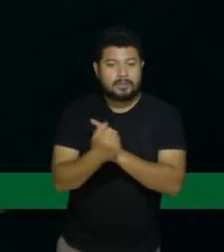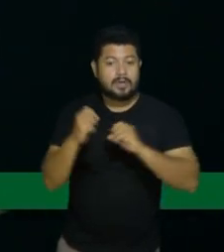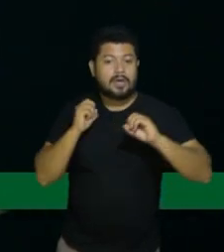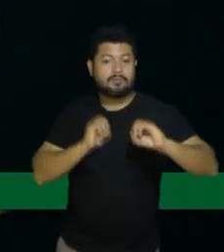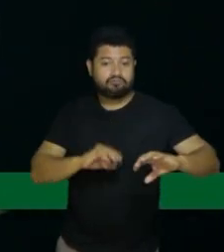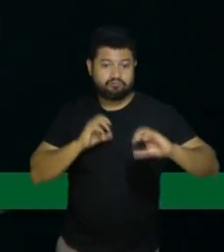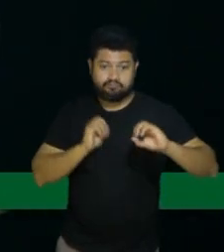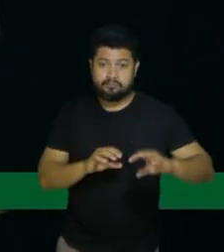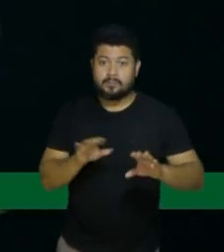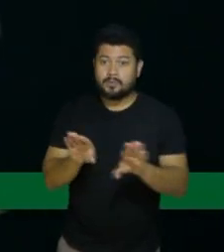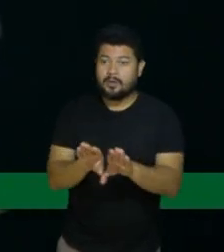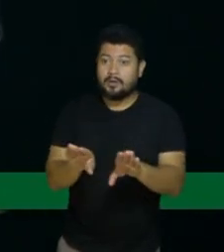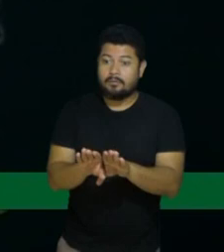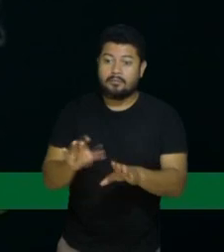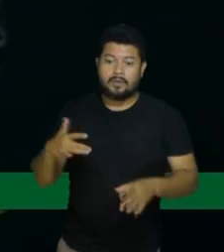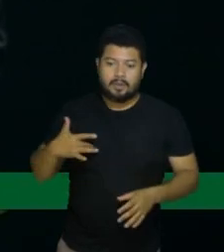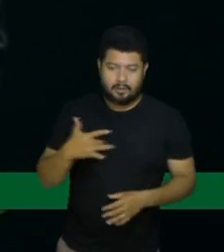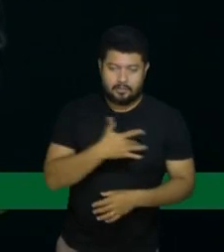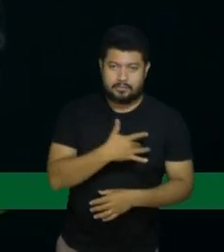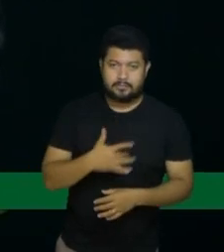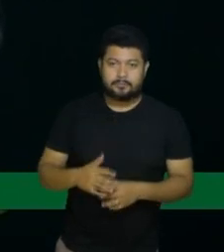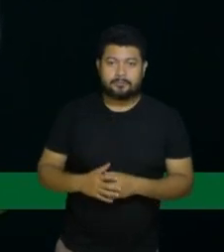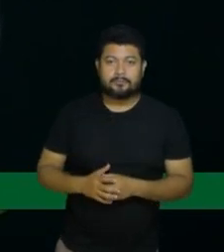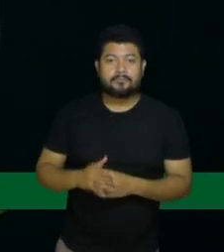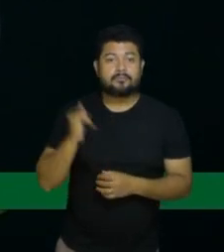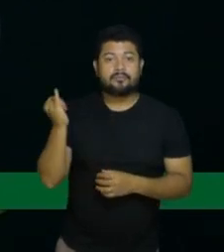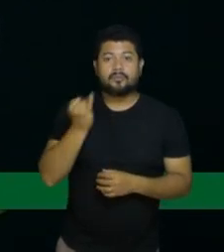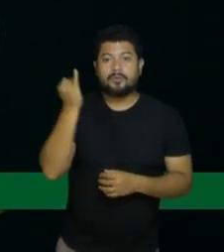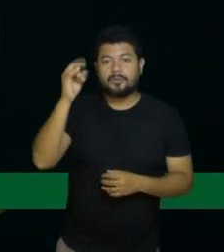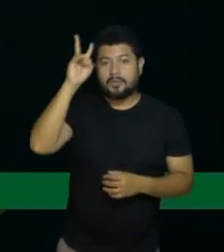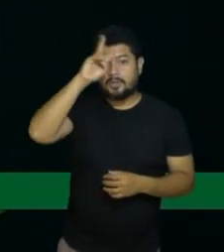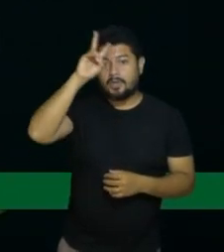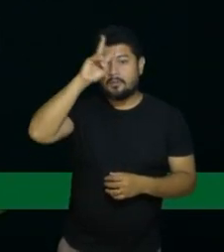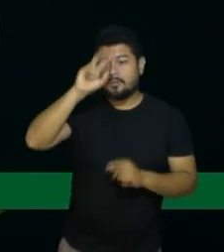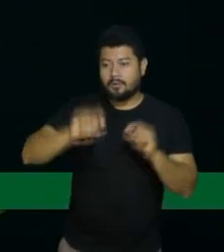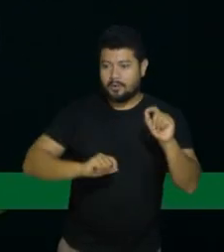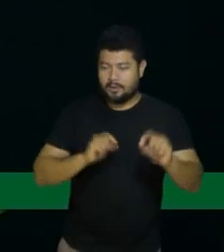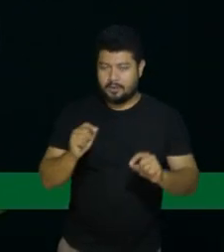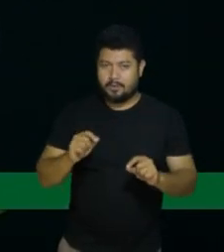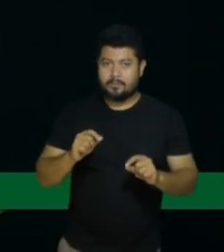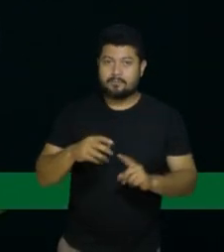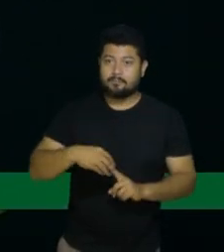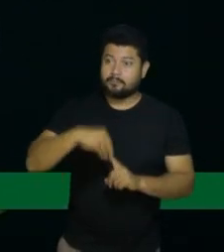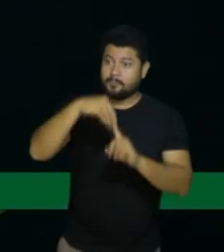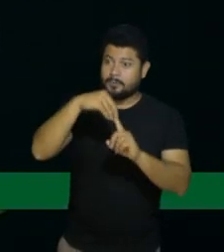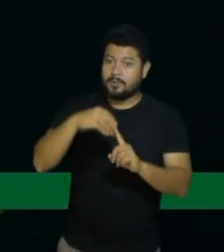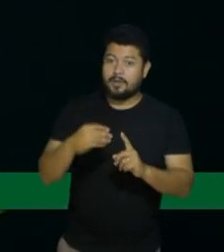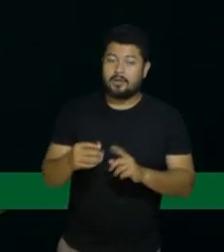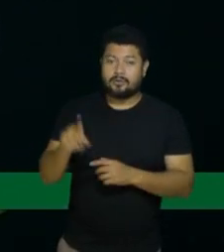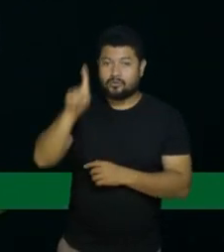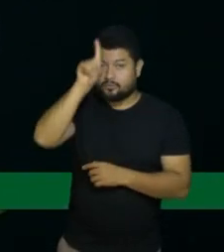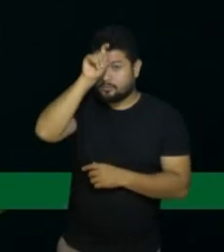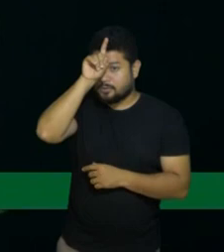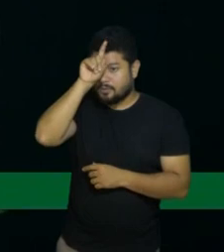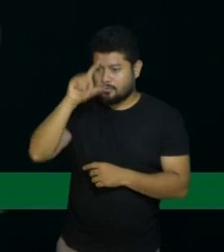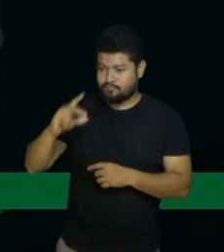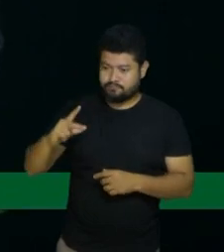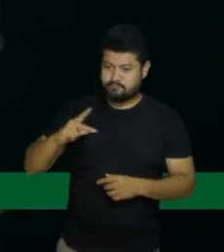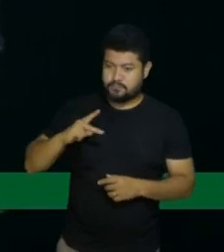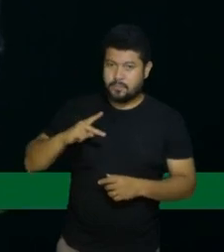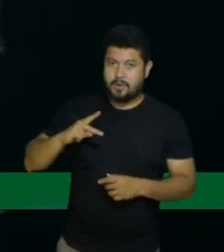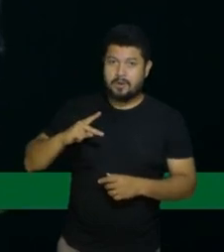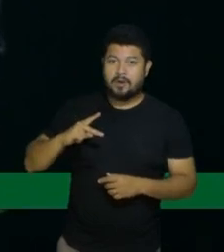saúde é bom lembrar que nós então somos por esse breve histórico um hospital privado e de propriedade da